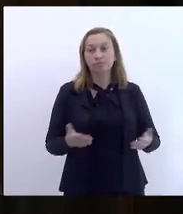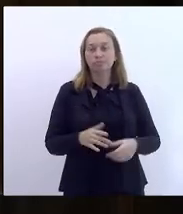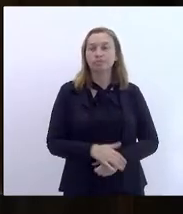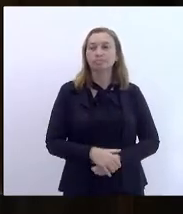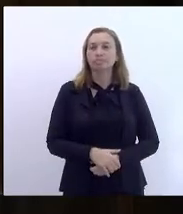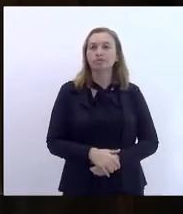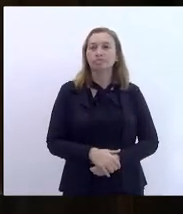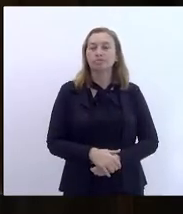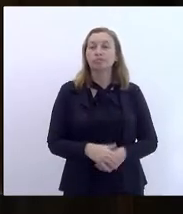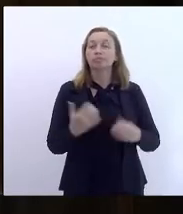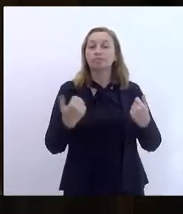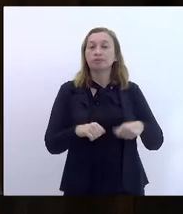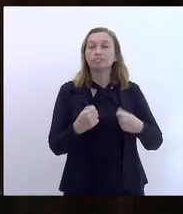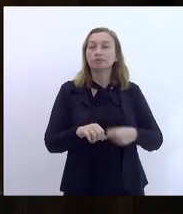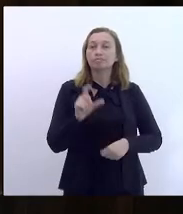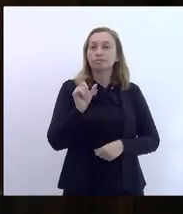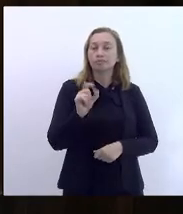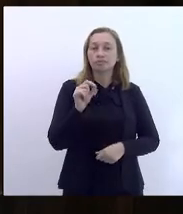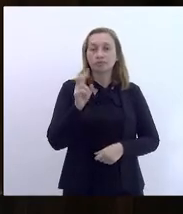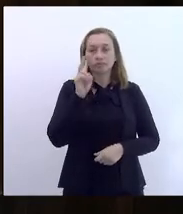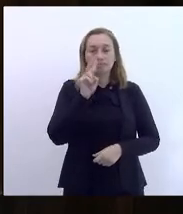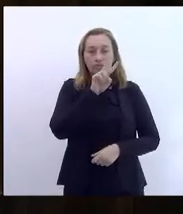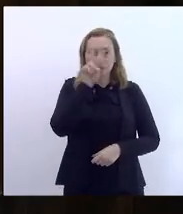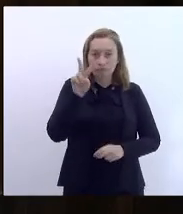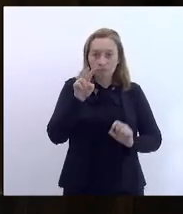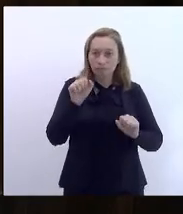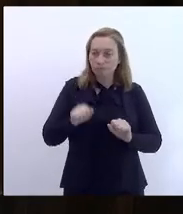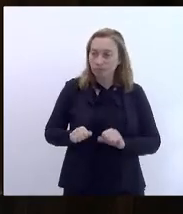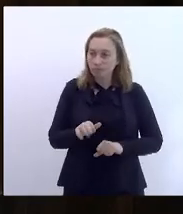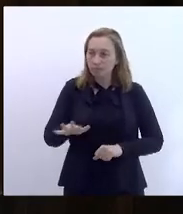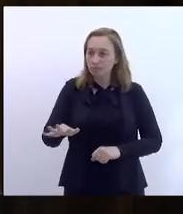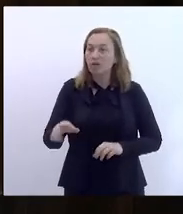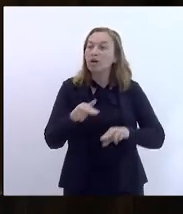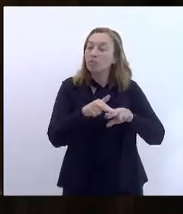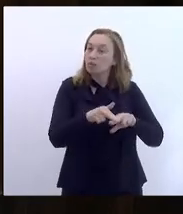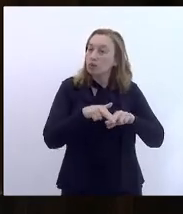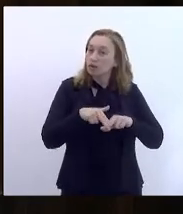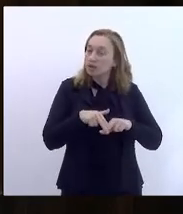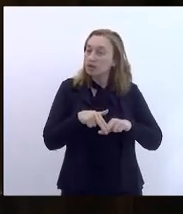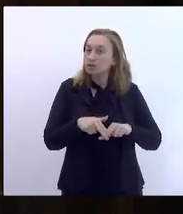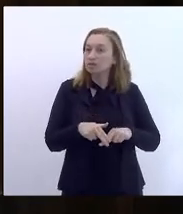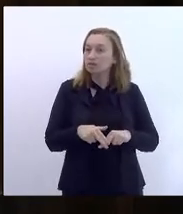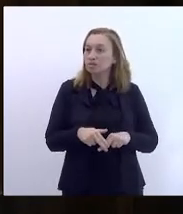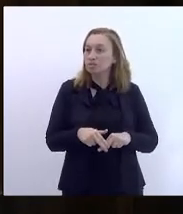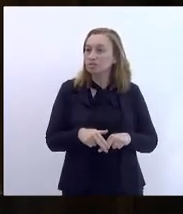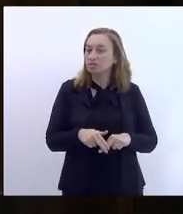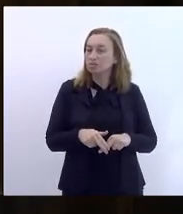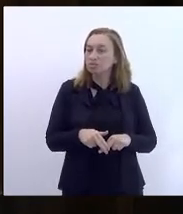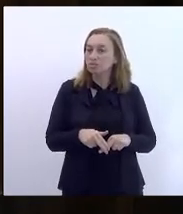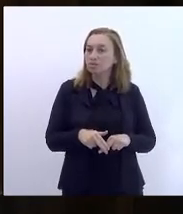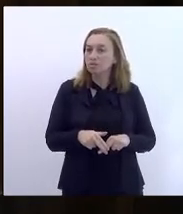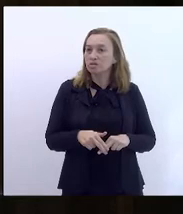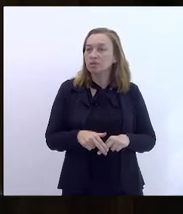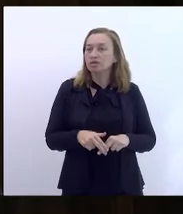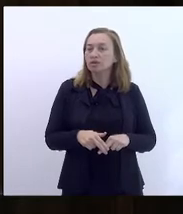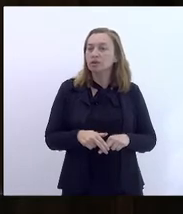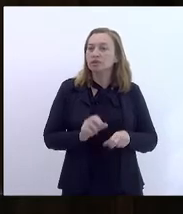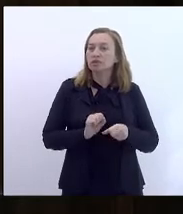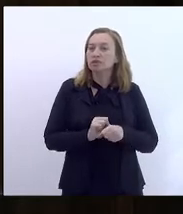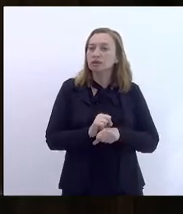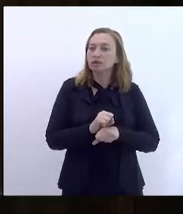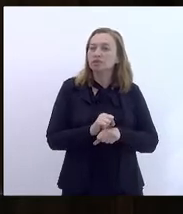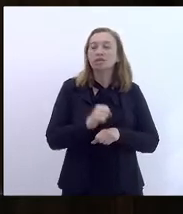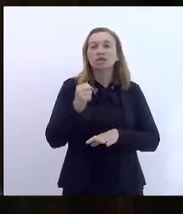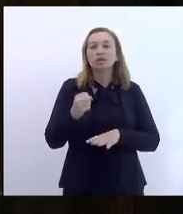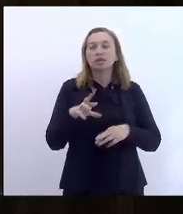a gente precisa ter esse olhar da favela por isso este este seminário aqui essa